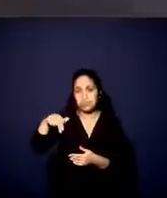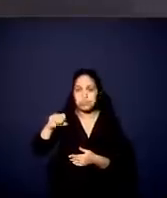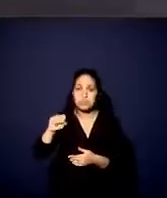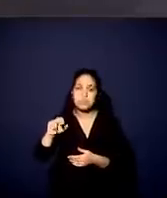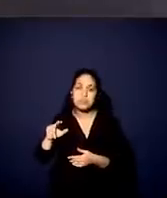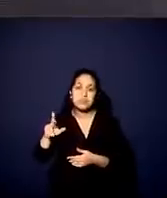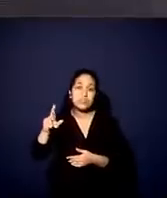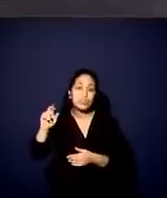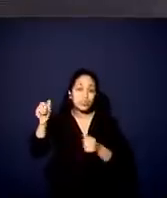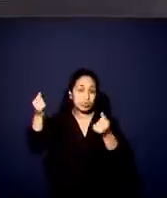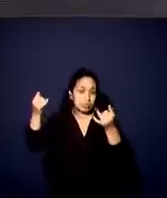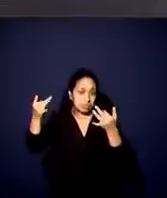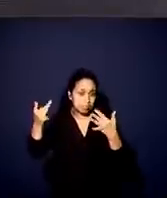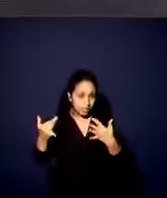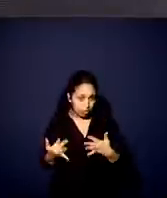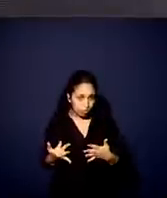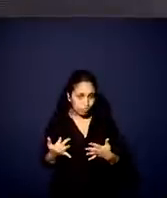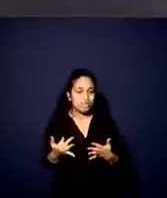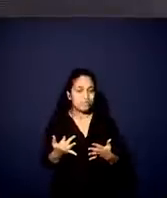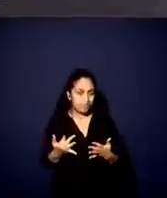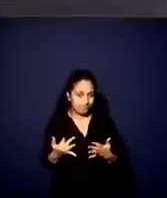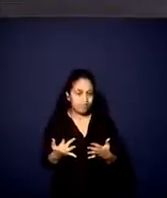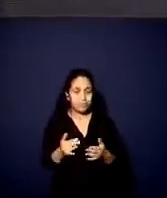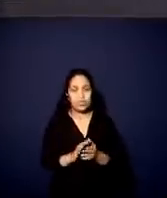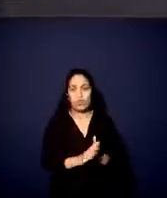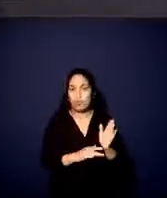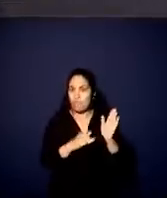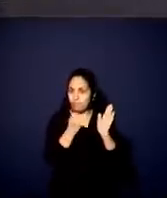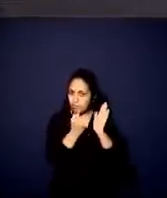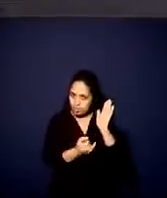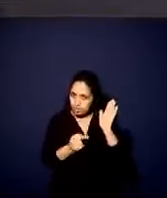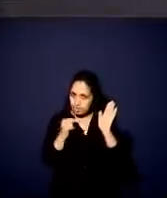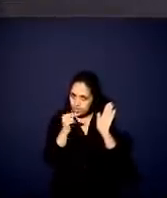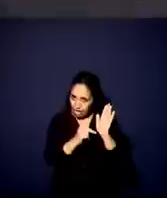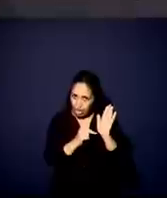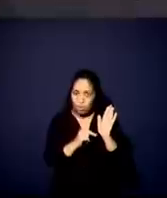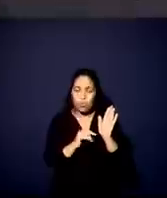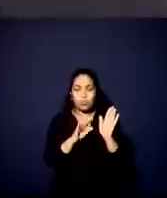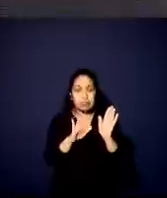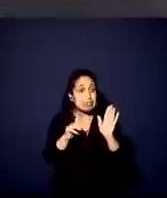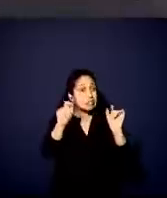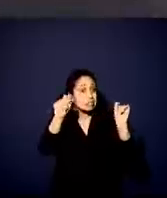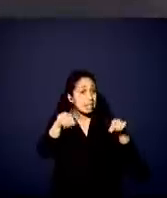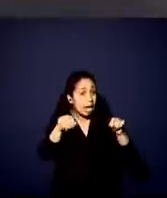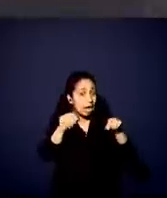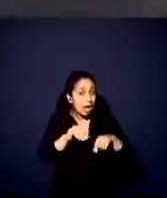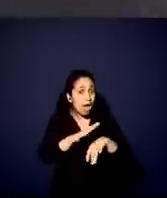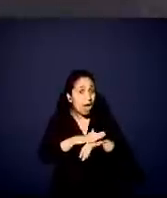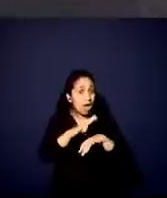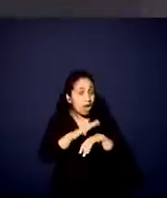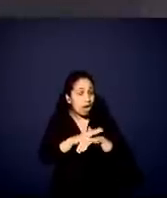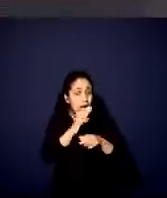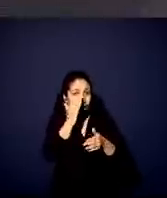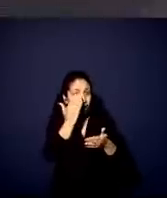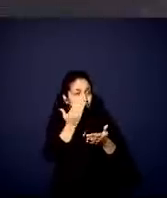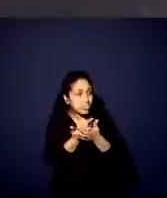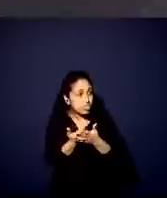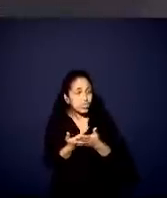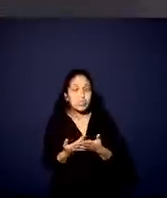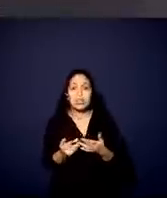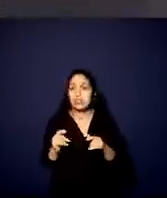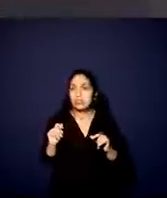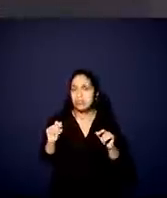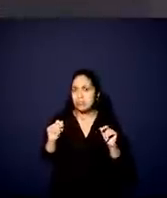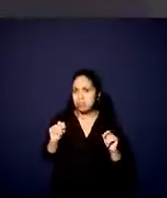a gente estabelece um frame fiscal que Garanta a solvência e ao mesmo tempo é incrível a gente vai ter uma a gente poderia